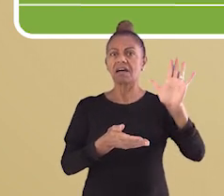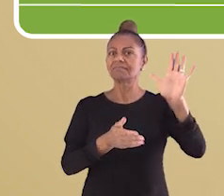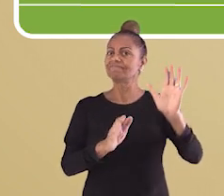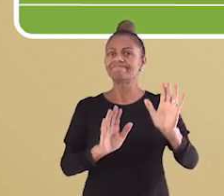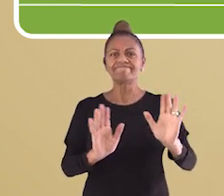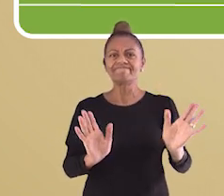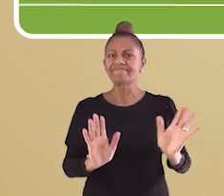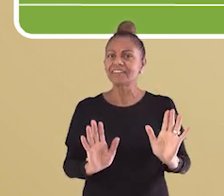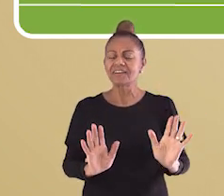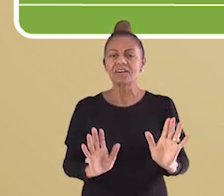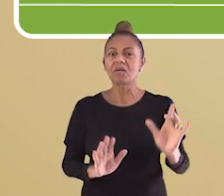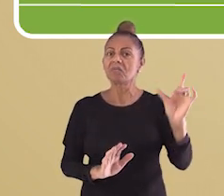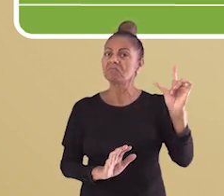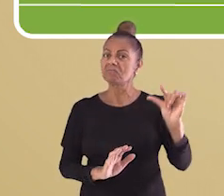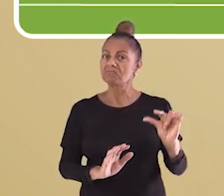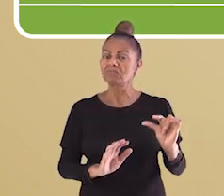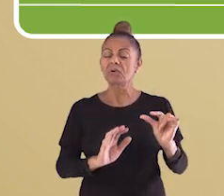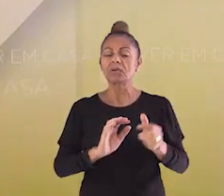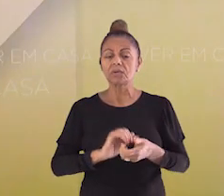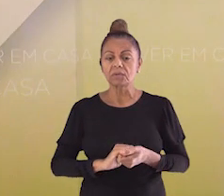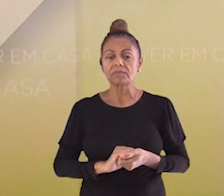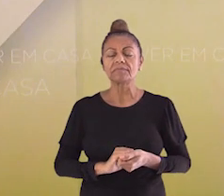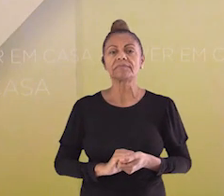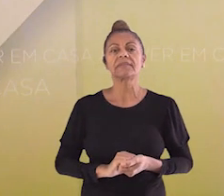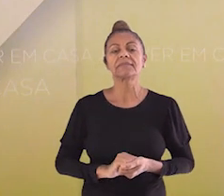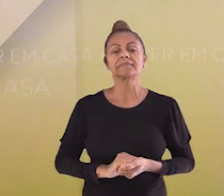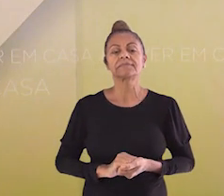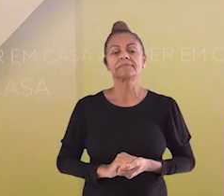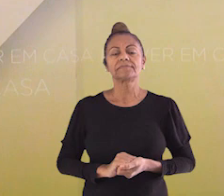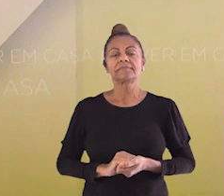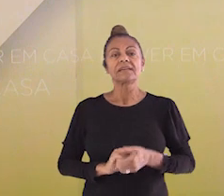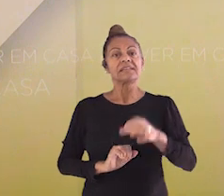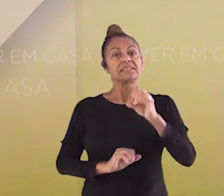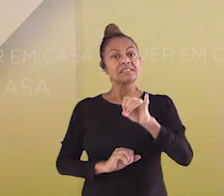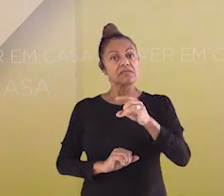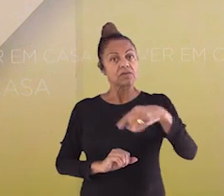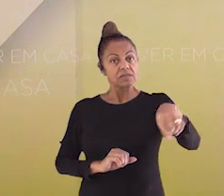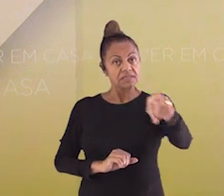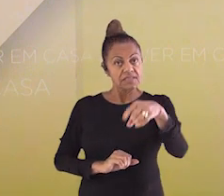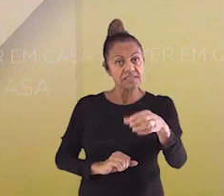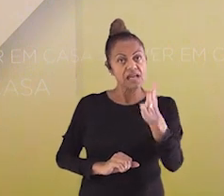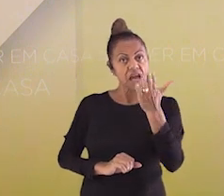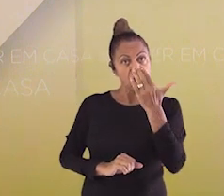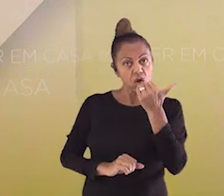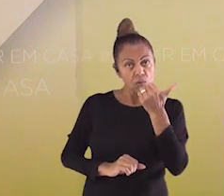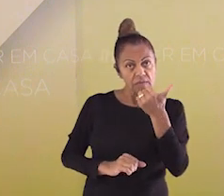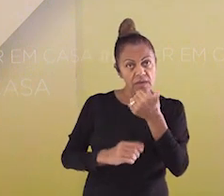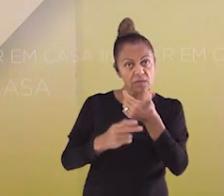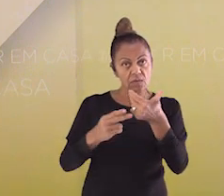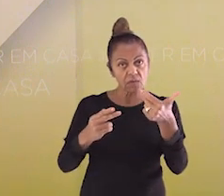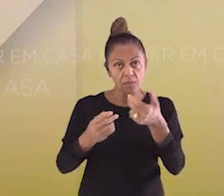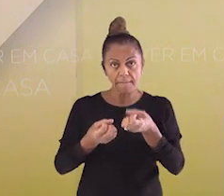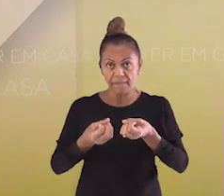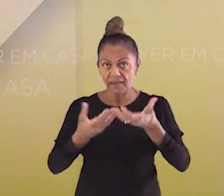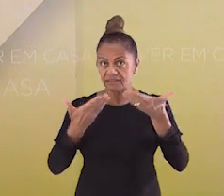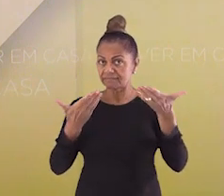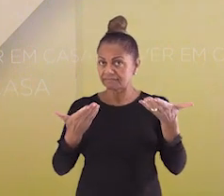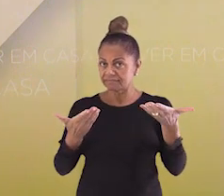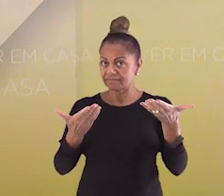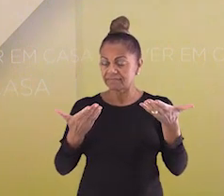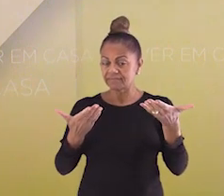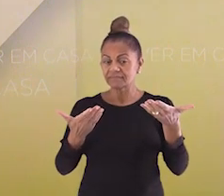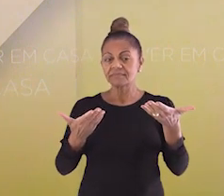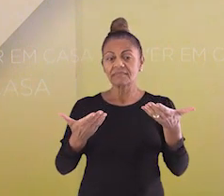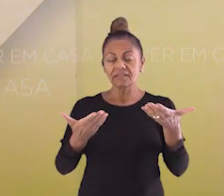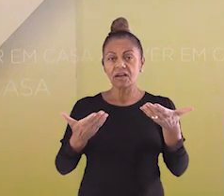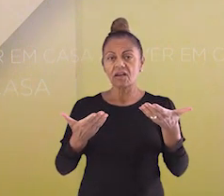nutrientes variados até a nossa mesa. E é isso. Se você está se alimentando bem, pode nos dizer que